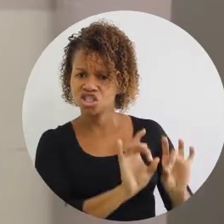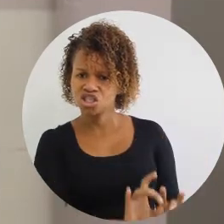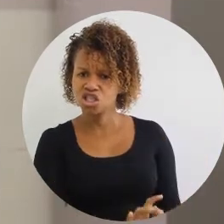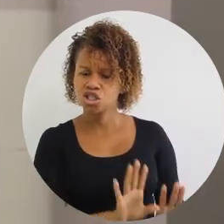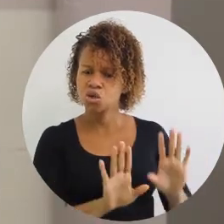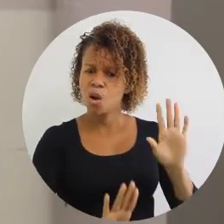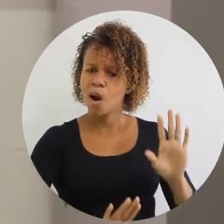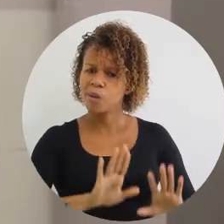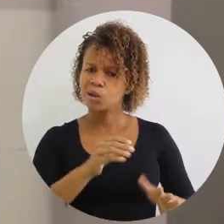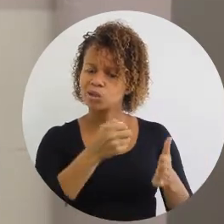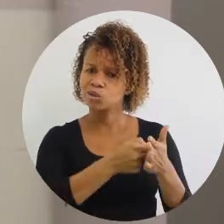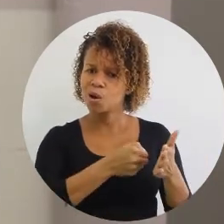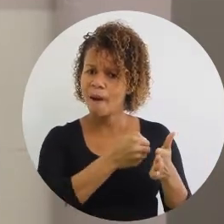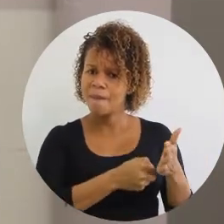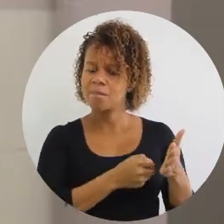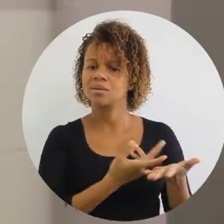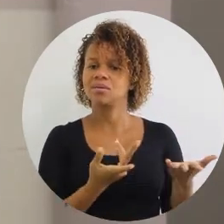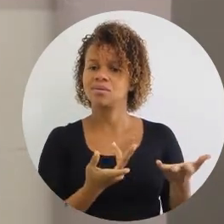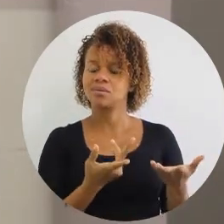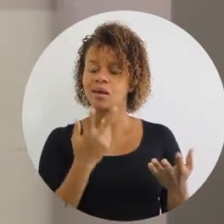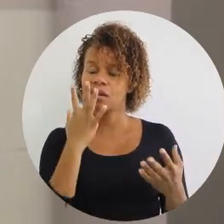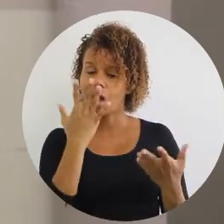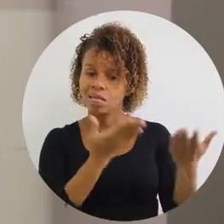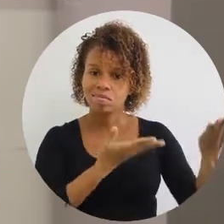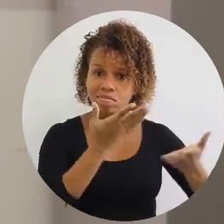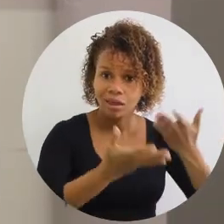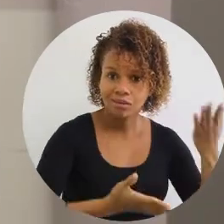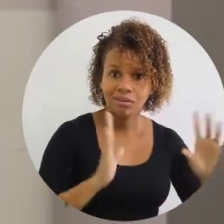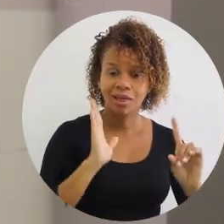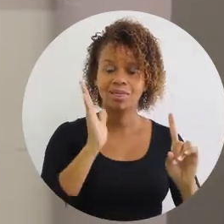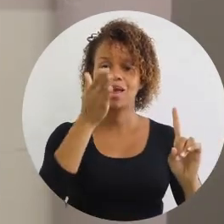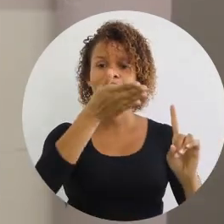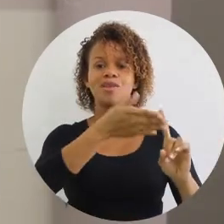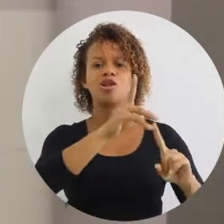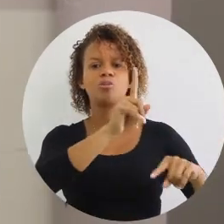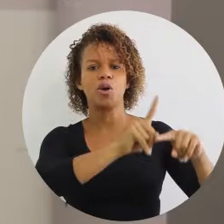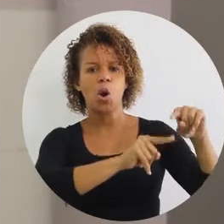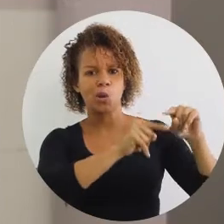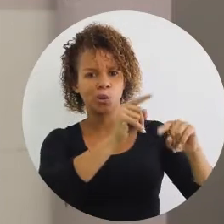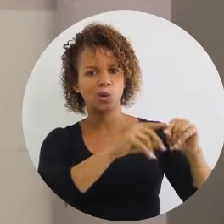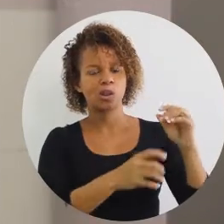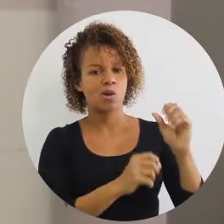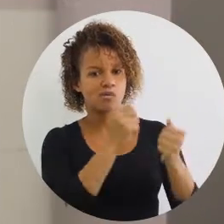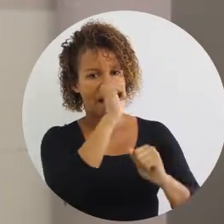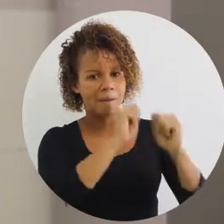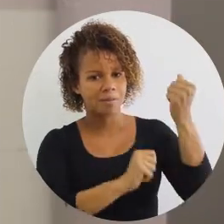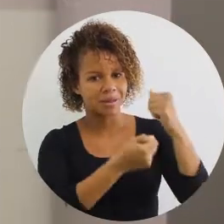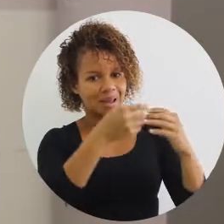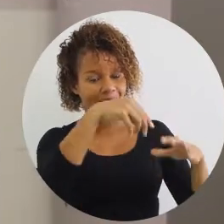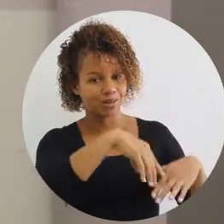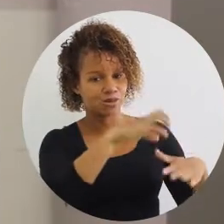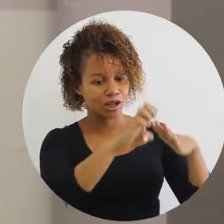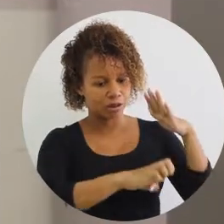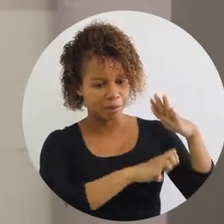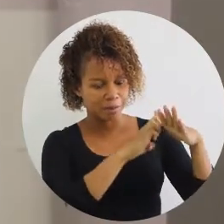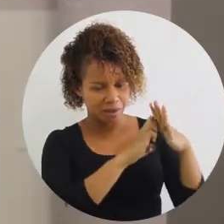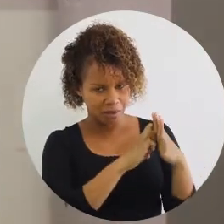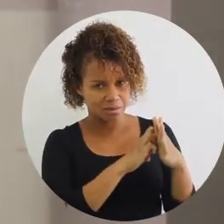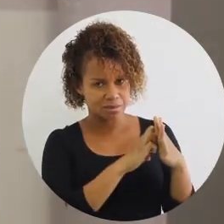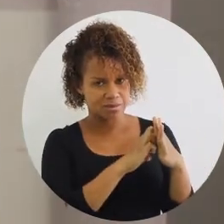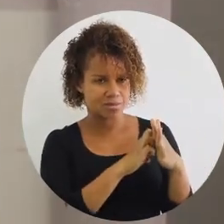alguns regimes que atendem determinados produtos que são fabricados ou empresas que estão